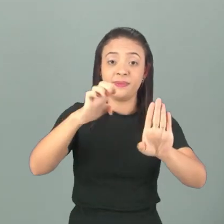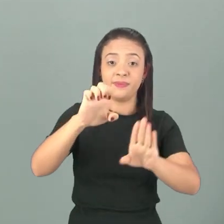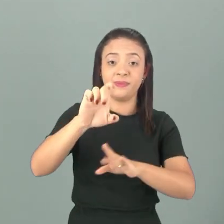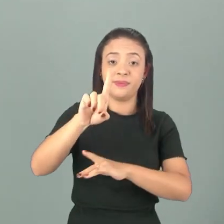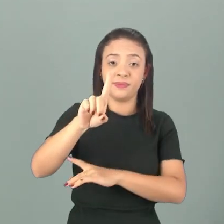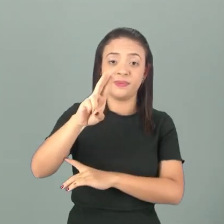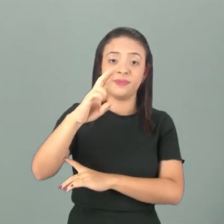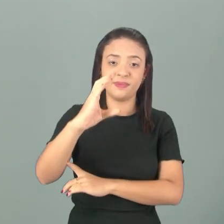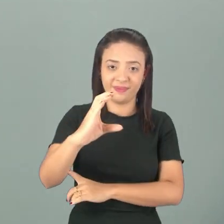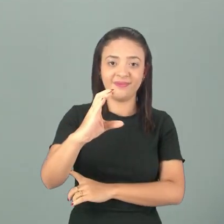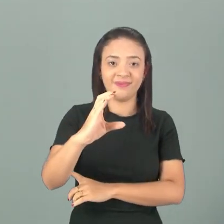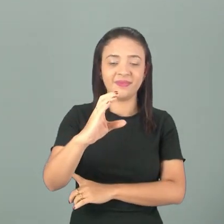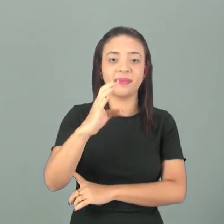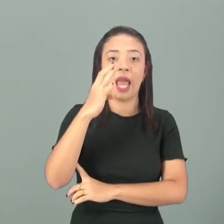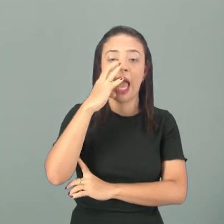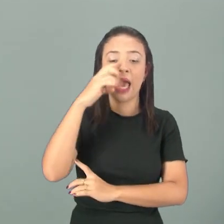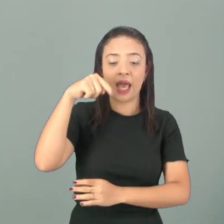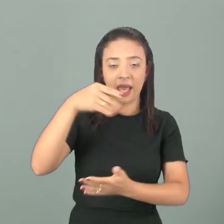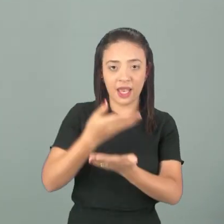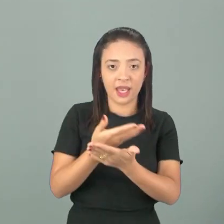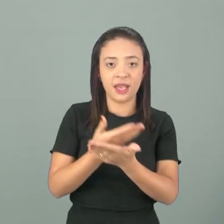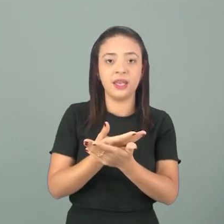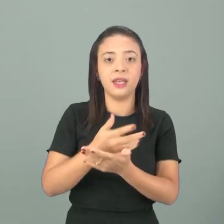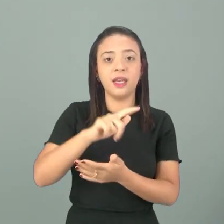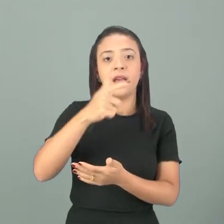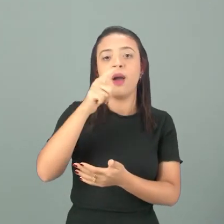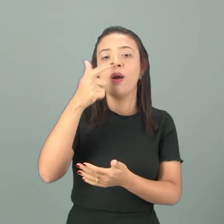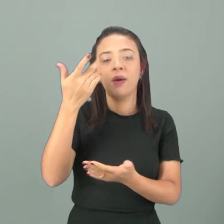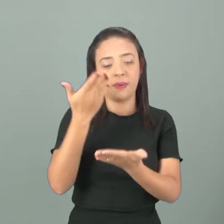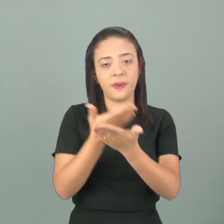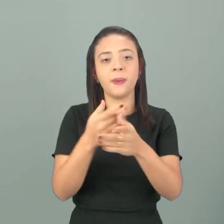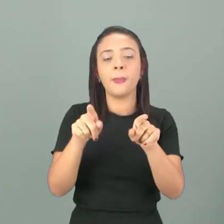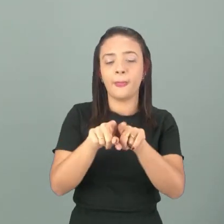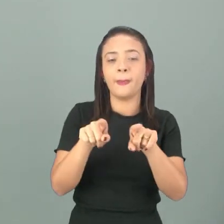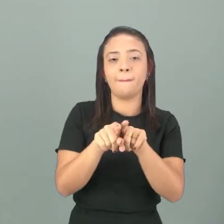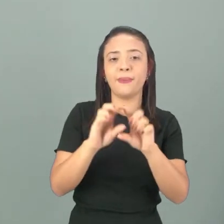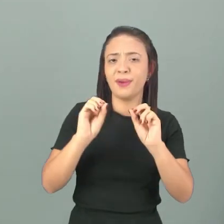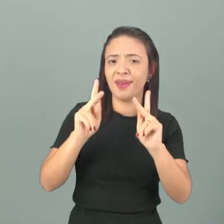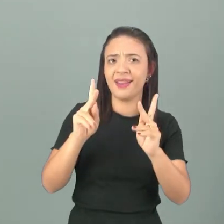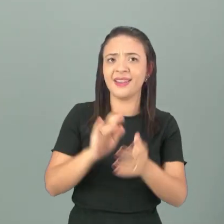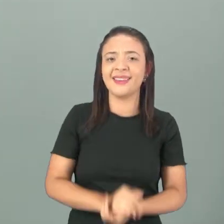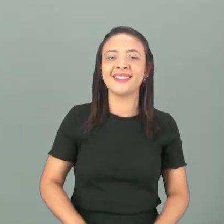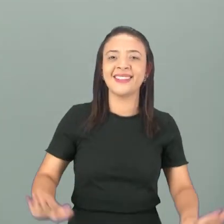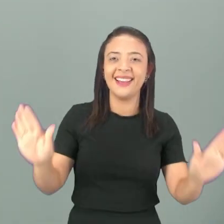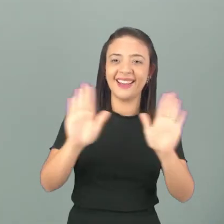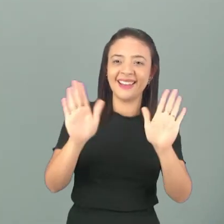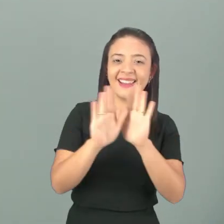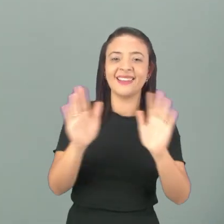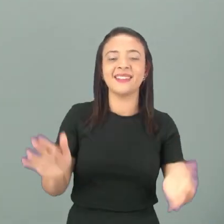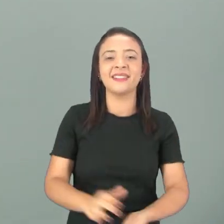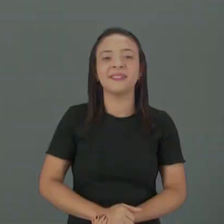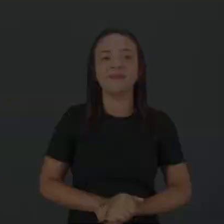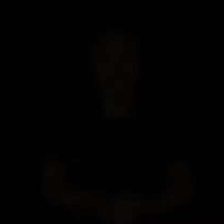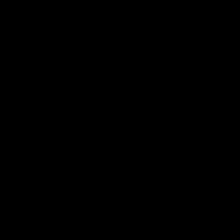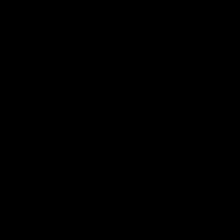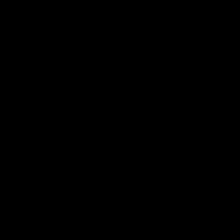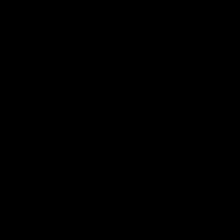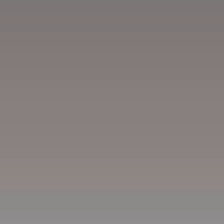a plataforma Eduque para acessar essa aula novamente e acessar outros conteúdos, ok? See you next class!